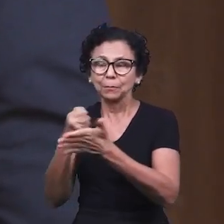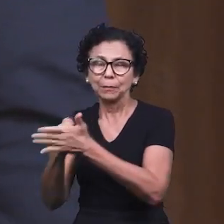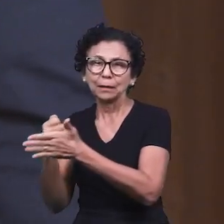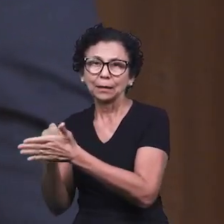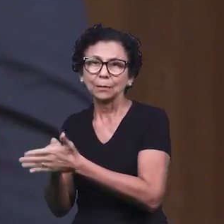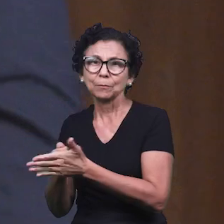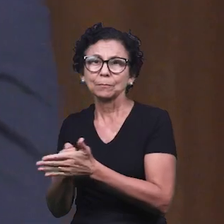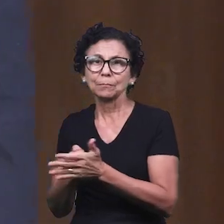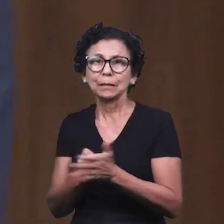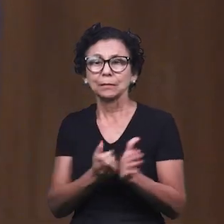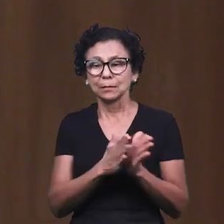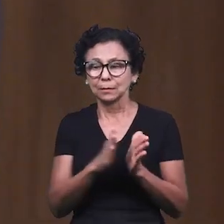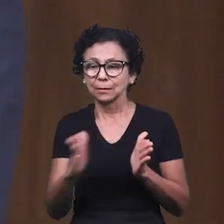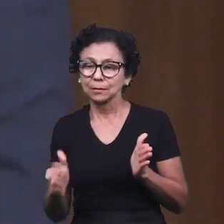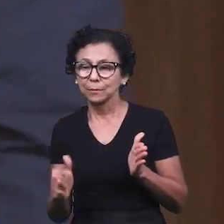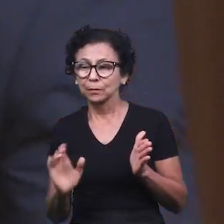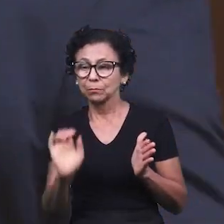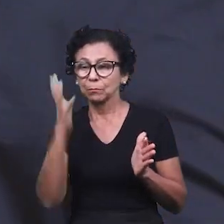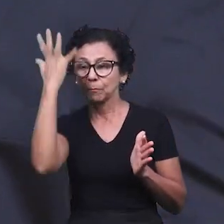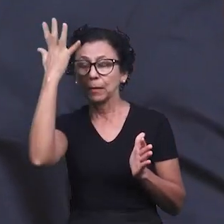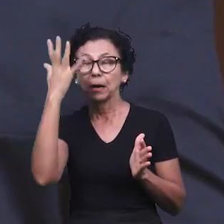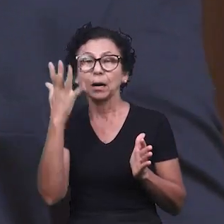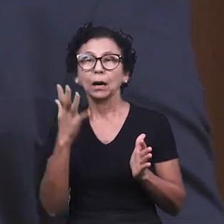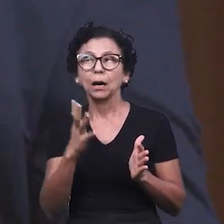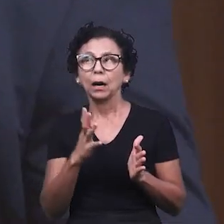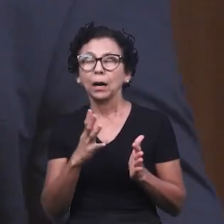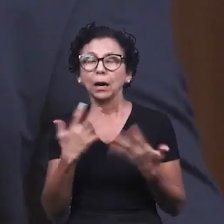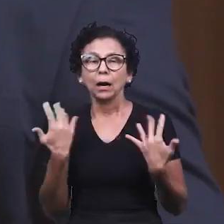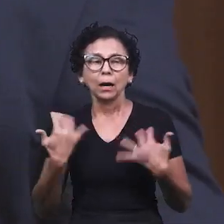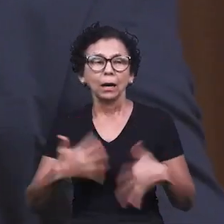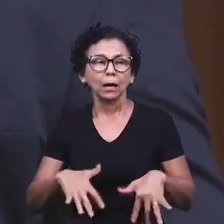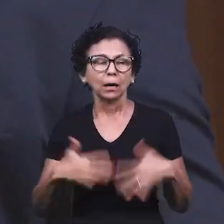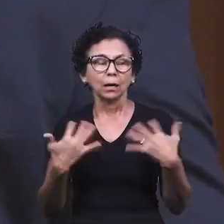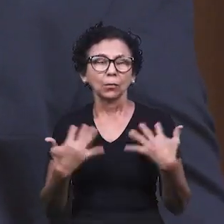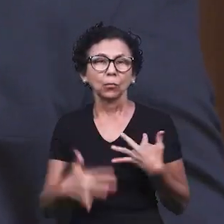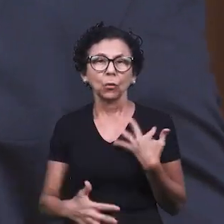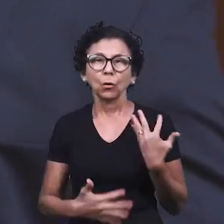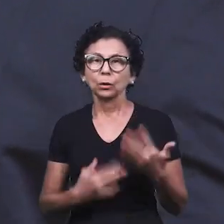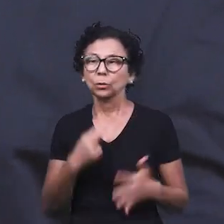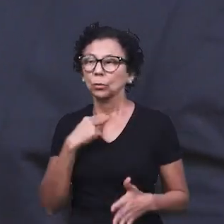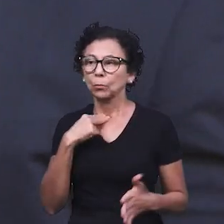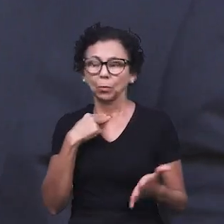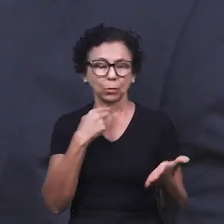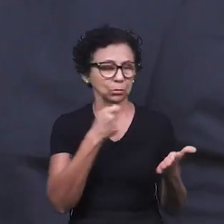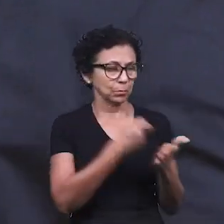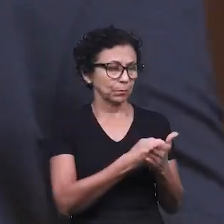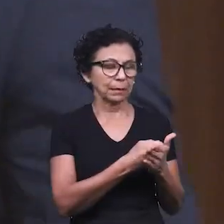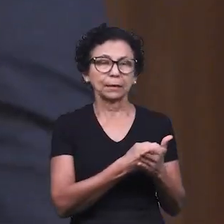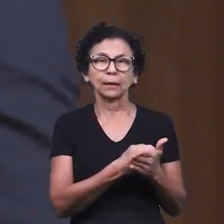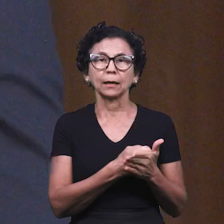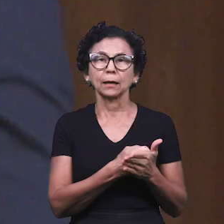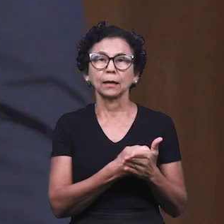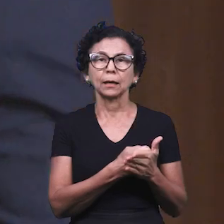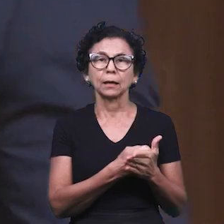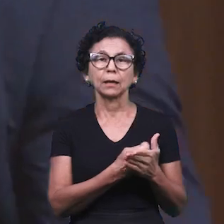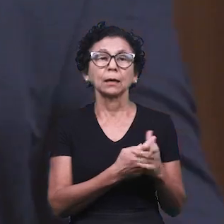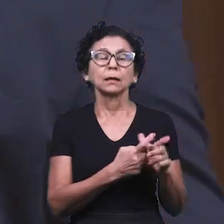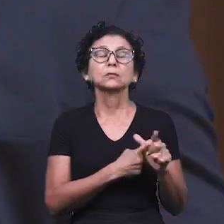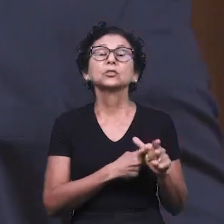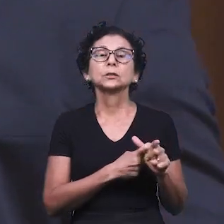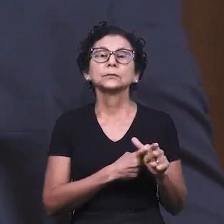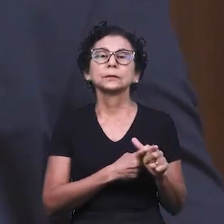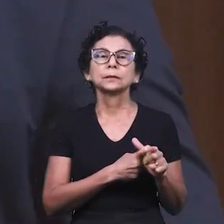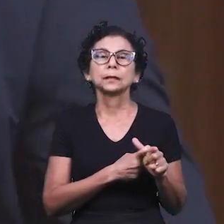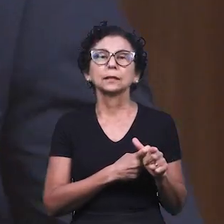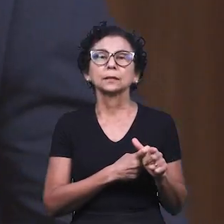outra coisa, né, de força maior que atrapalhe o adimplemento dessas dívidas, a lei do endividamento